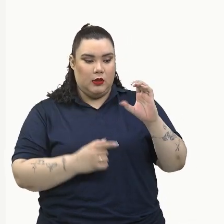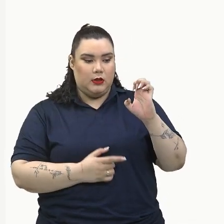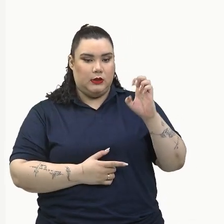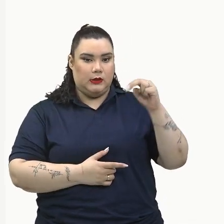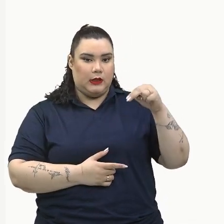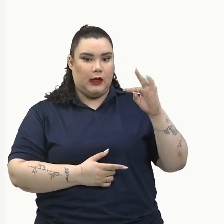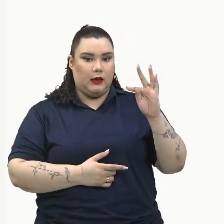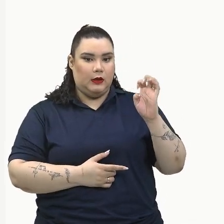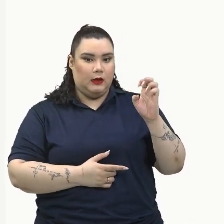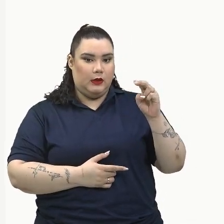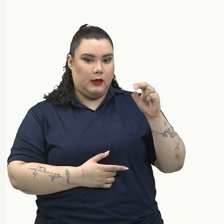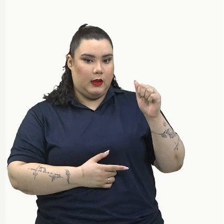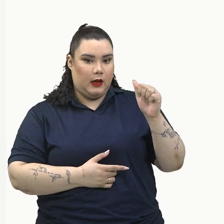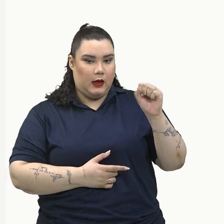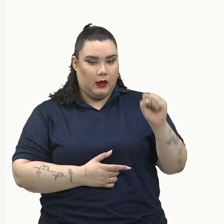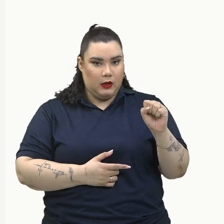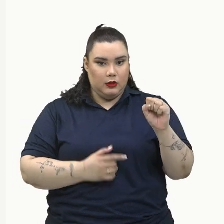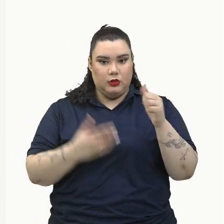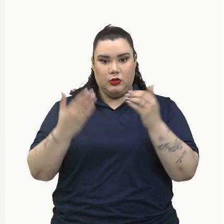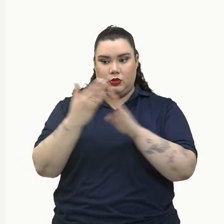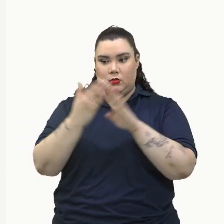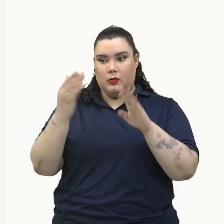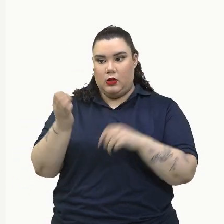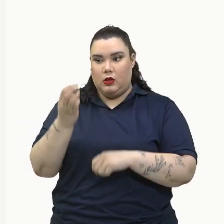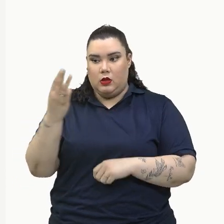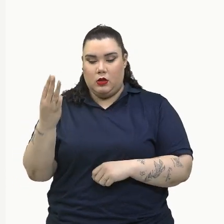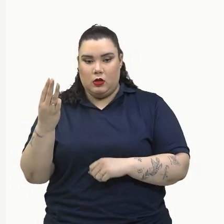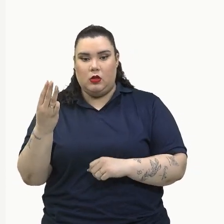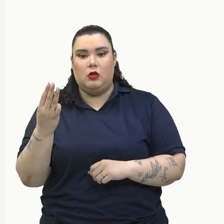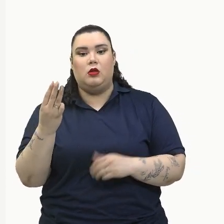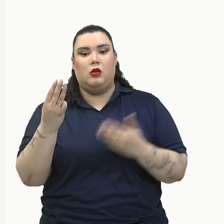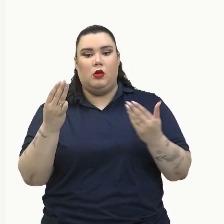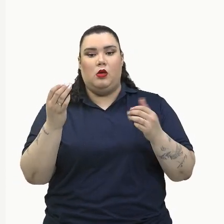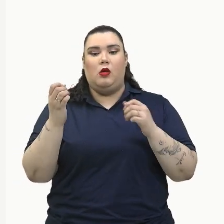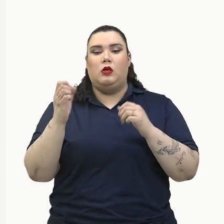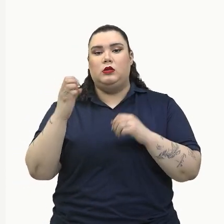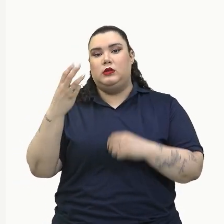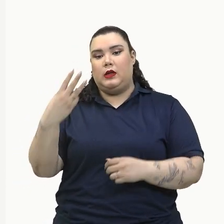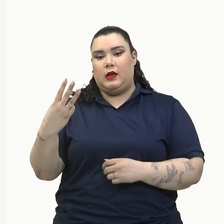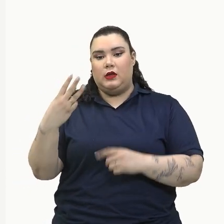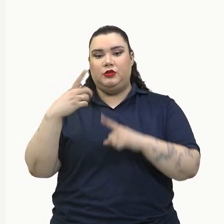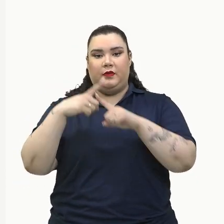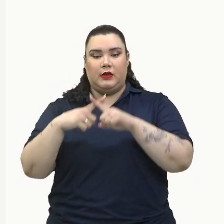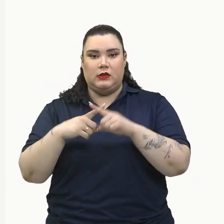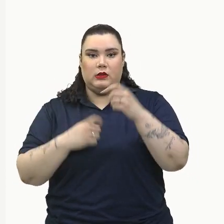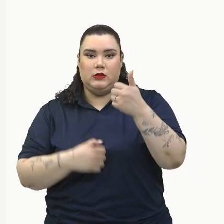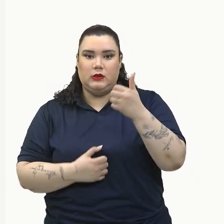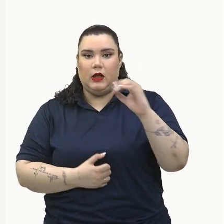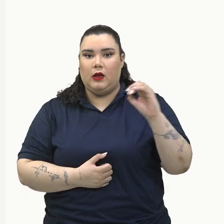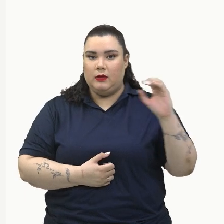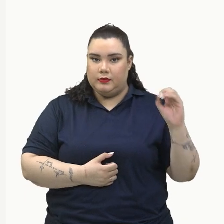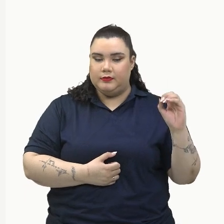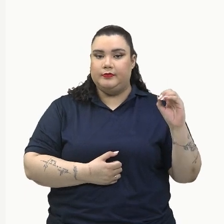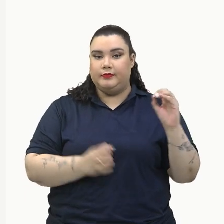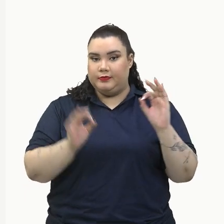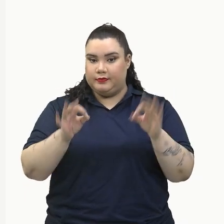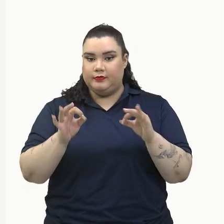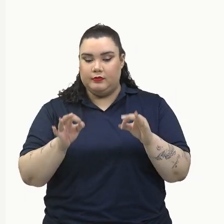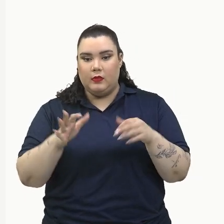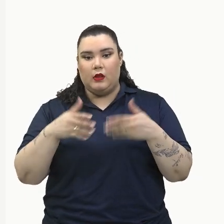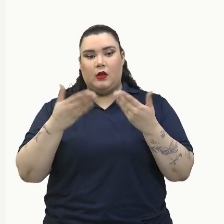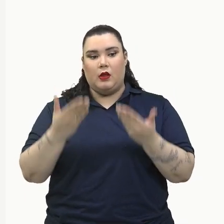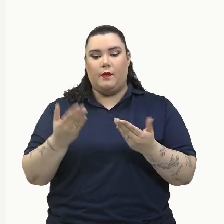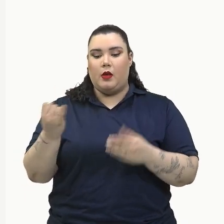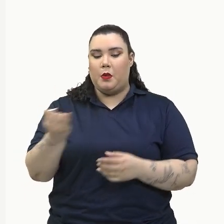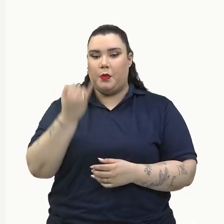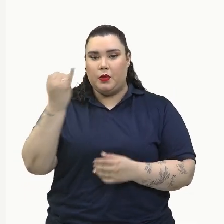lá nós encontramos 3, se está em centenas, isso tem que ser multiplicado por quanto? Por 100, né? Então, é importante a gente